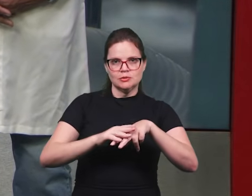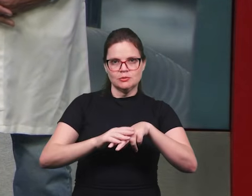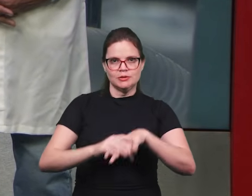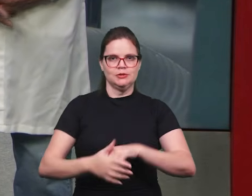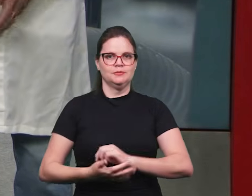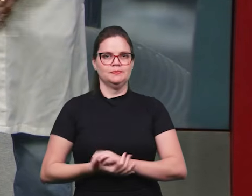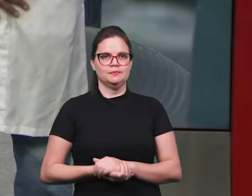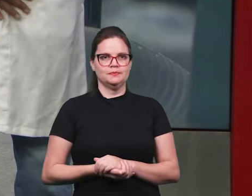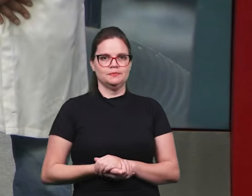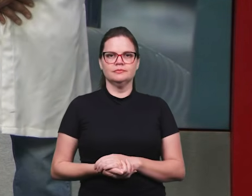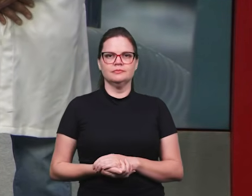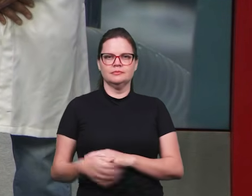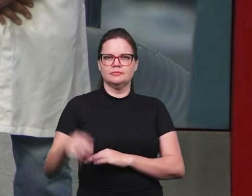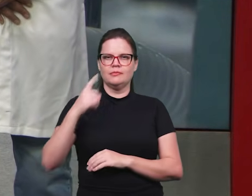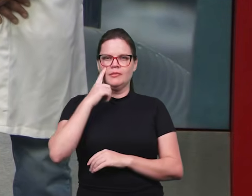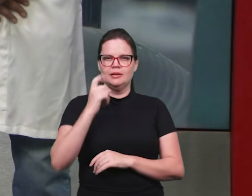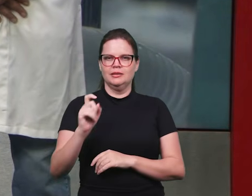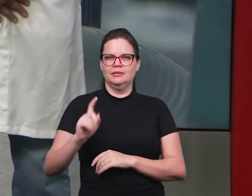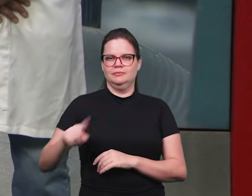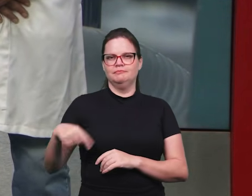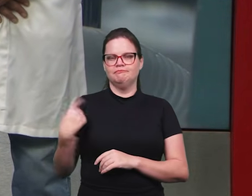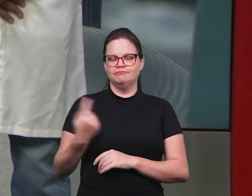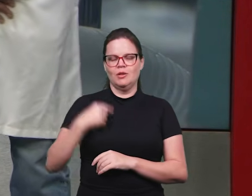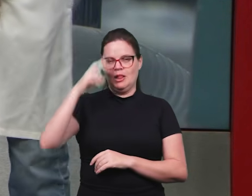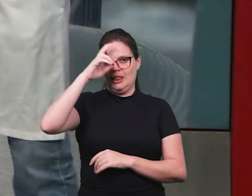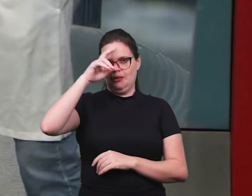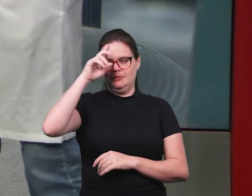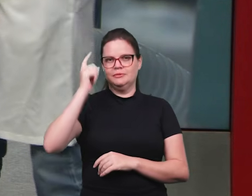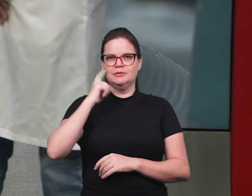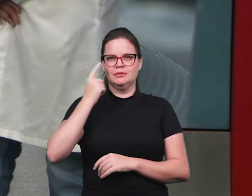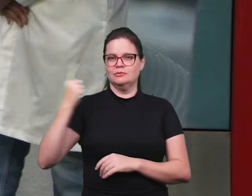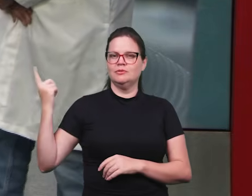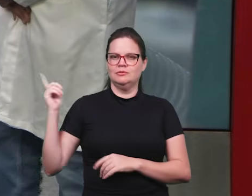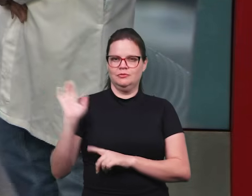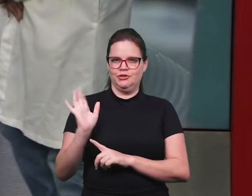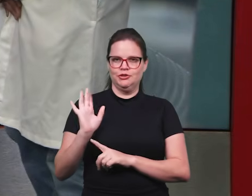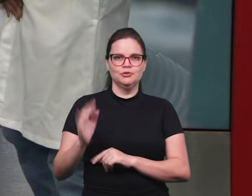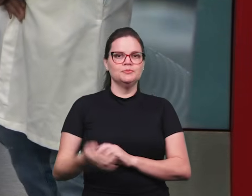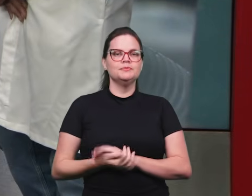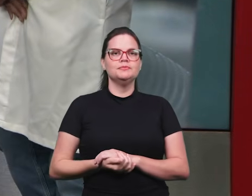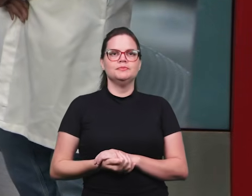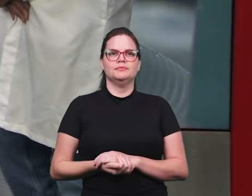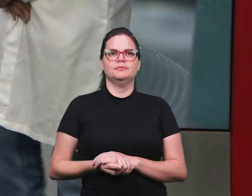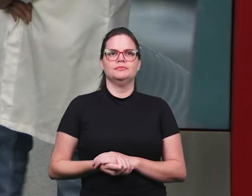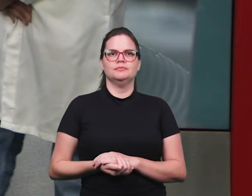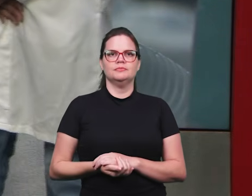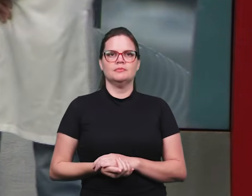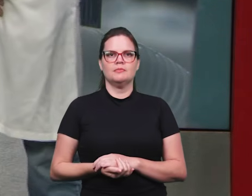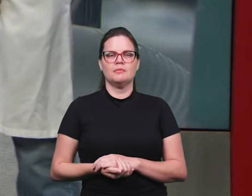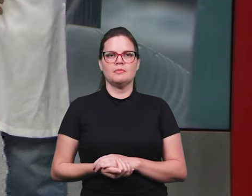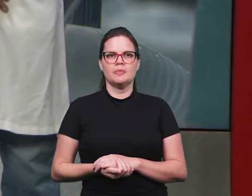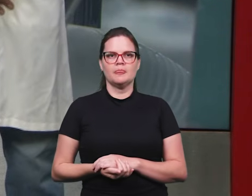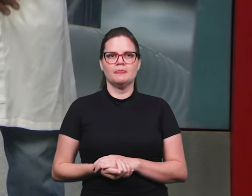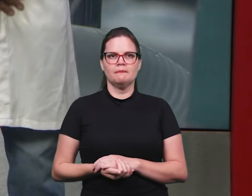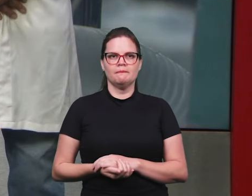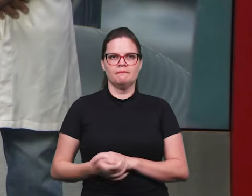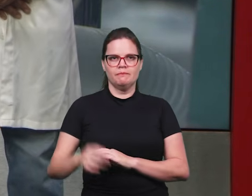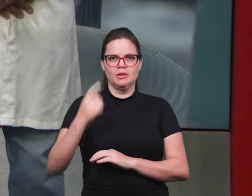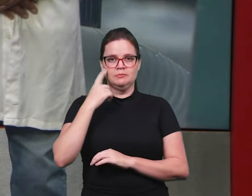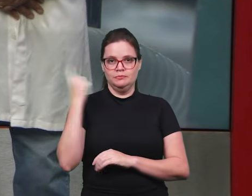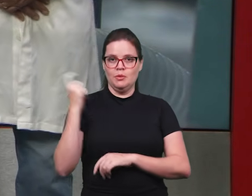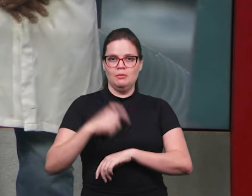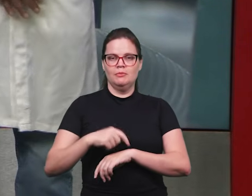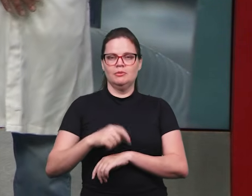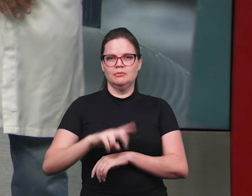É interessante a gente lembrar que tá passando uns videozinhos aqui atrás. Nesse momento aqui, né, no momento